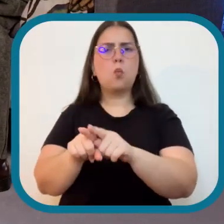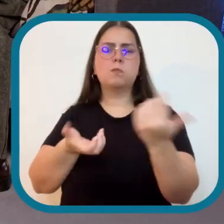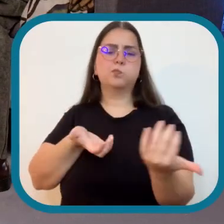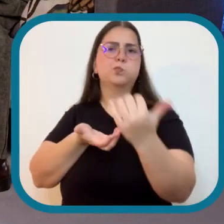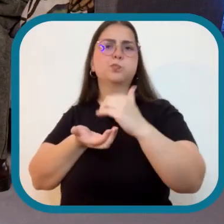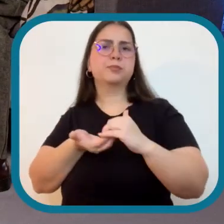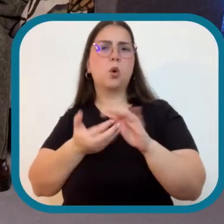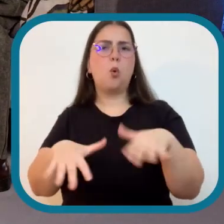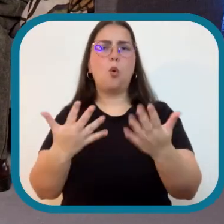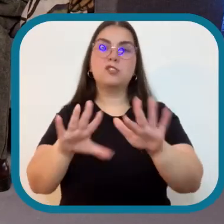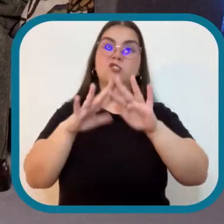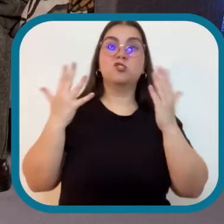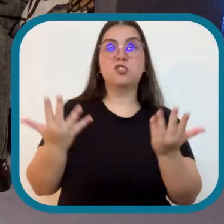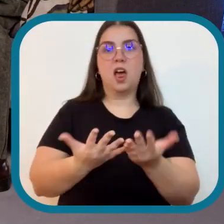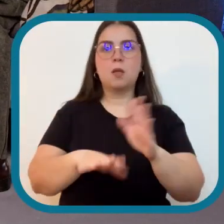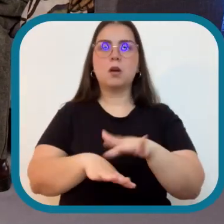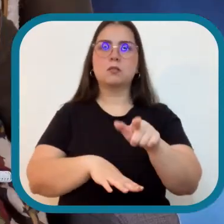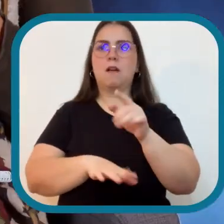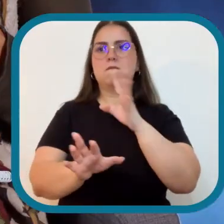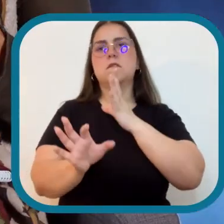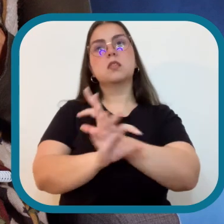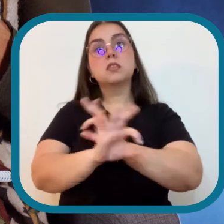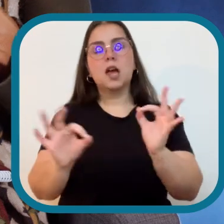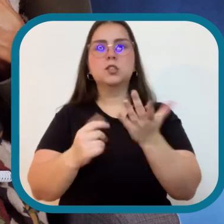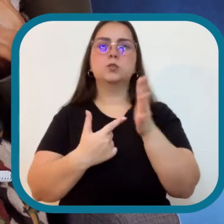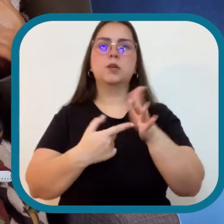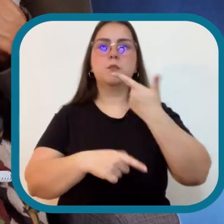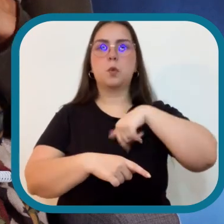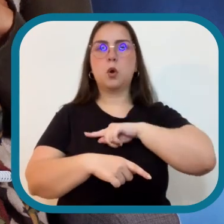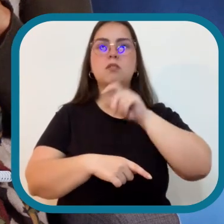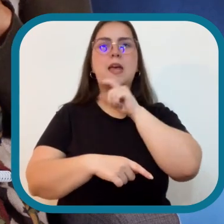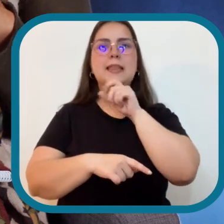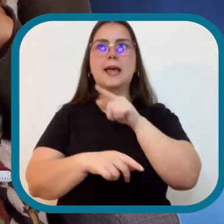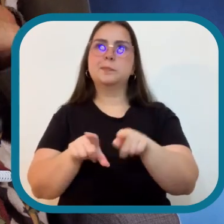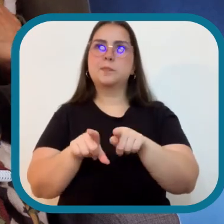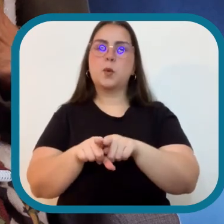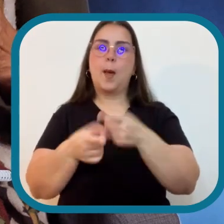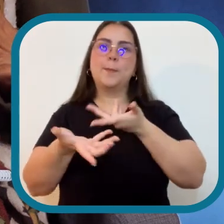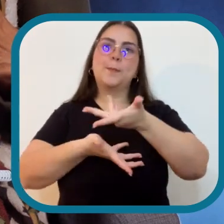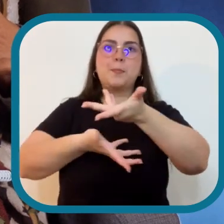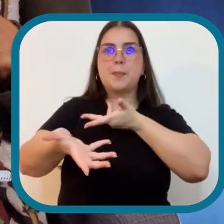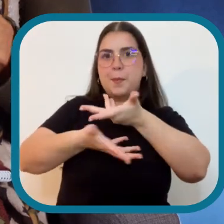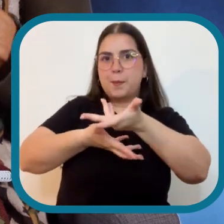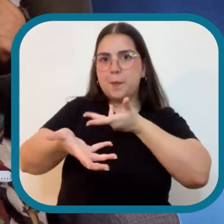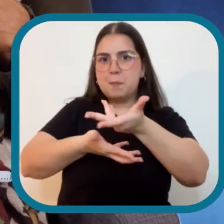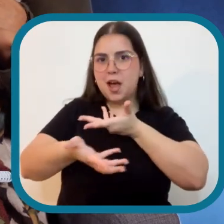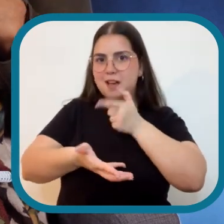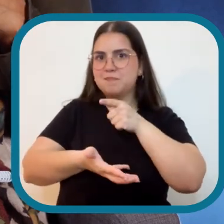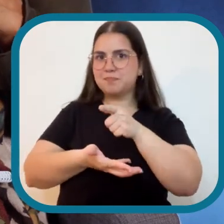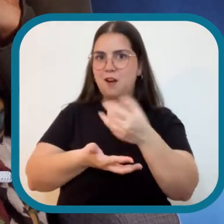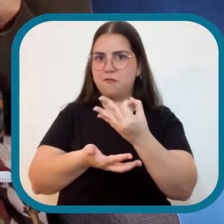ou se calhar inteligência global, porque de facto é fantástico nós podermos, entre aspas, dialogar